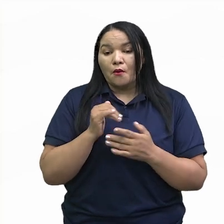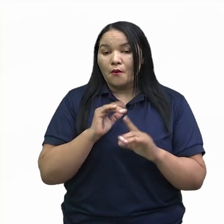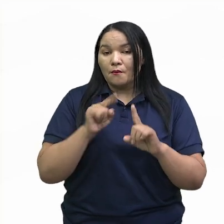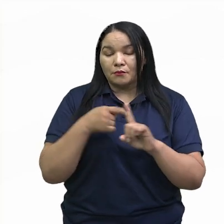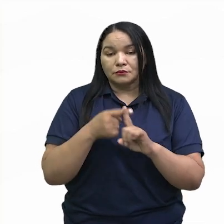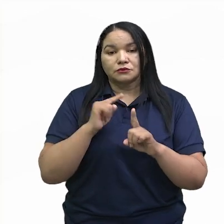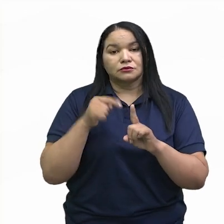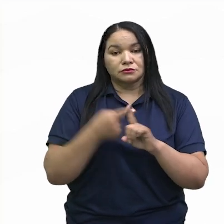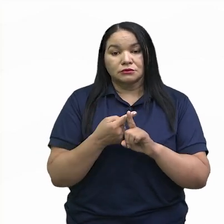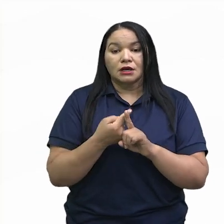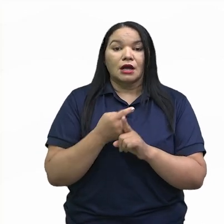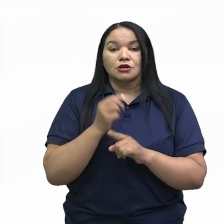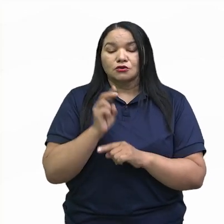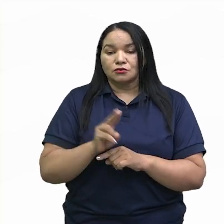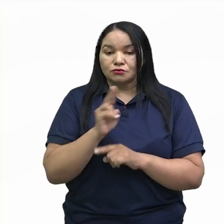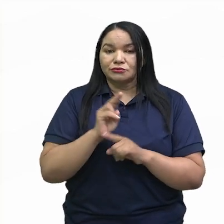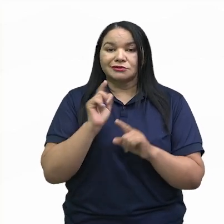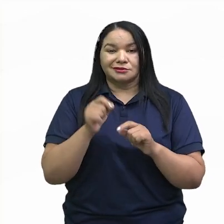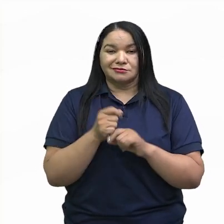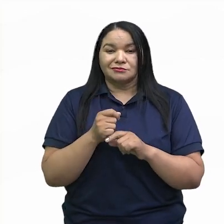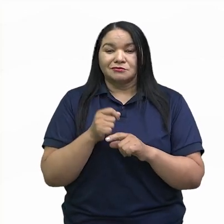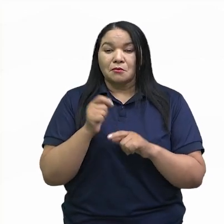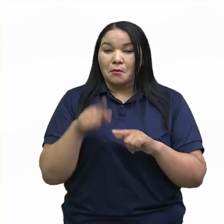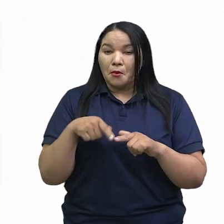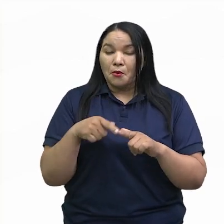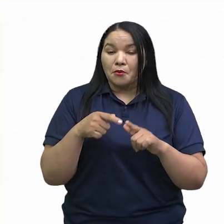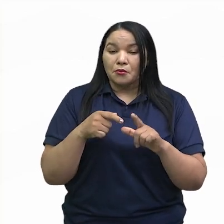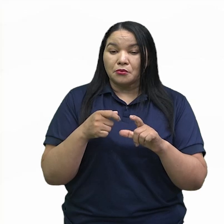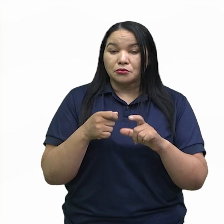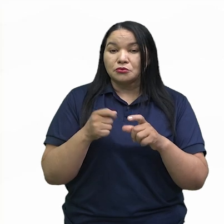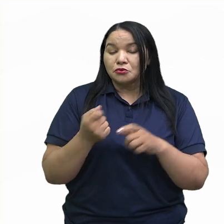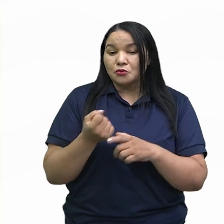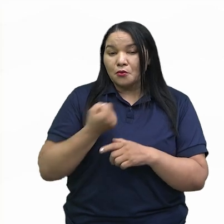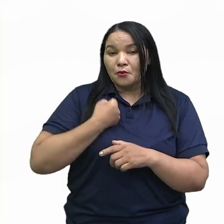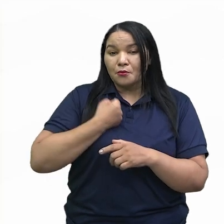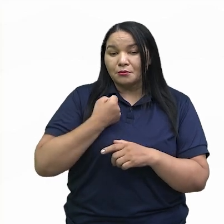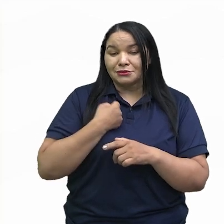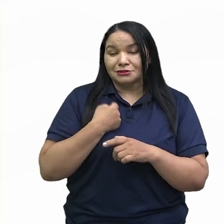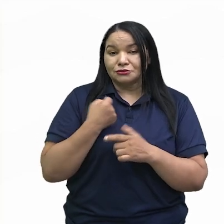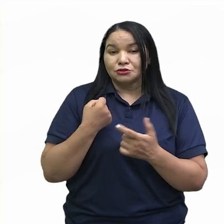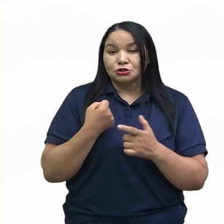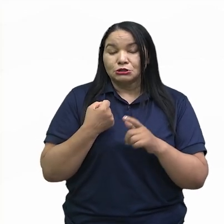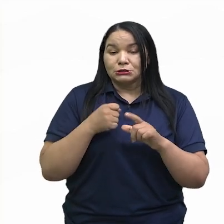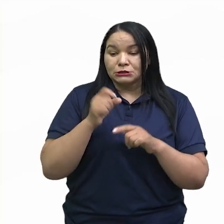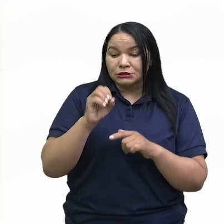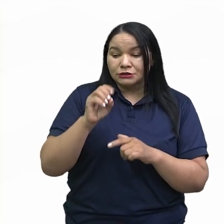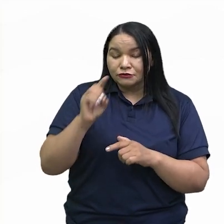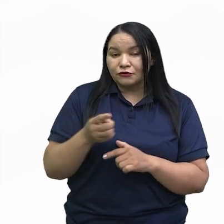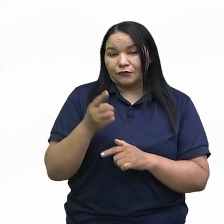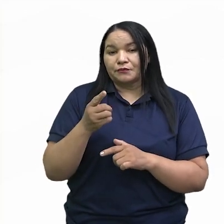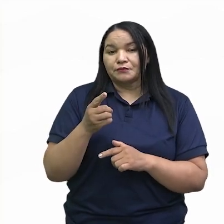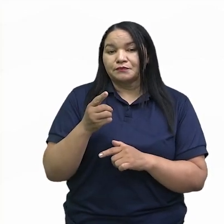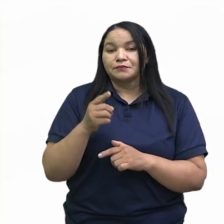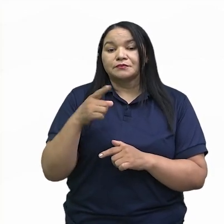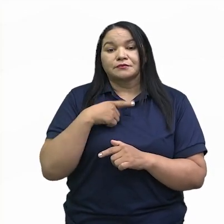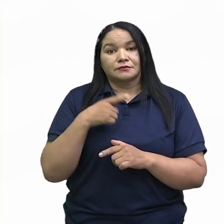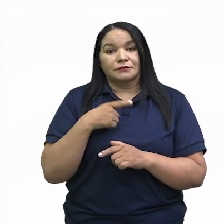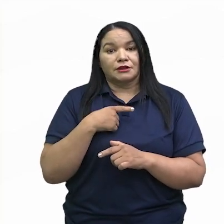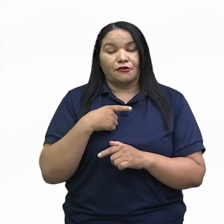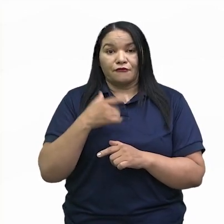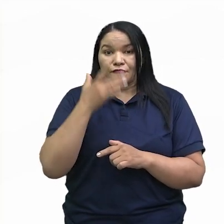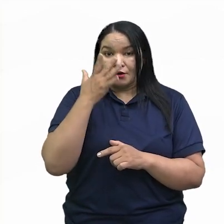com potenciação e potenciação de números decimais. E, na verdade, não é tão simples assim a